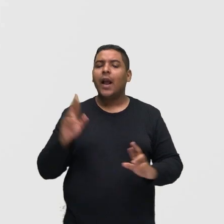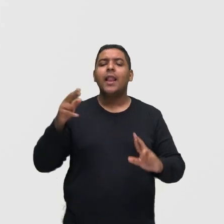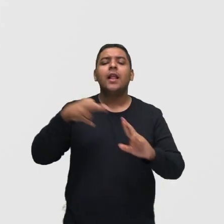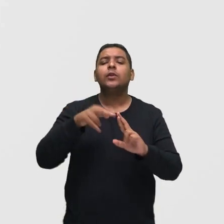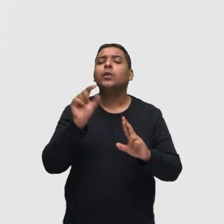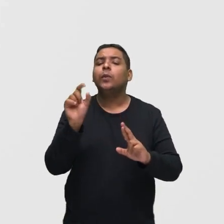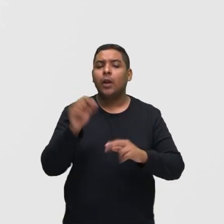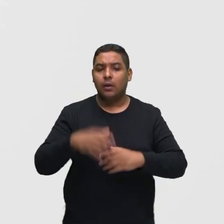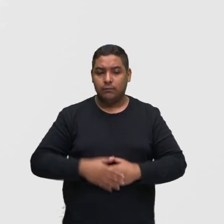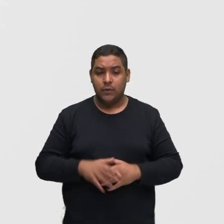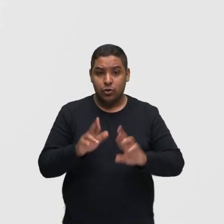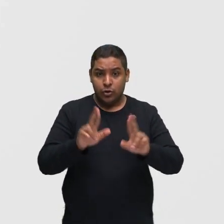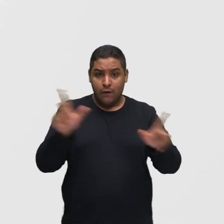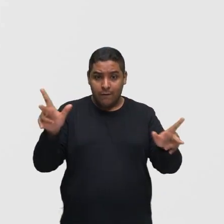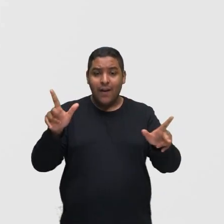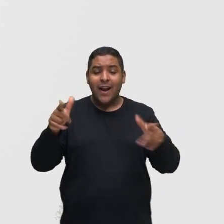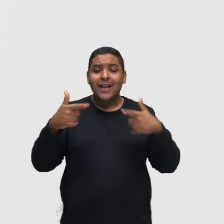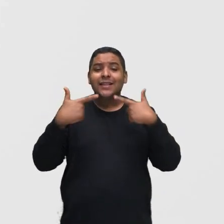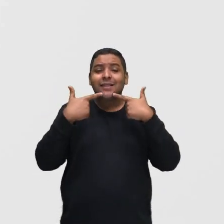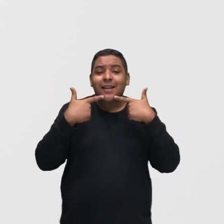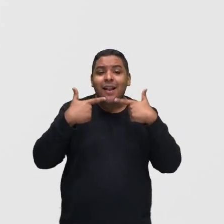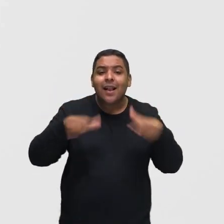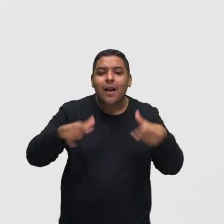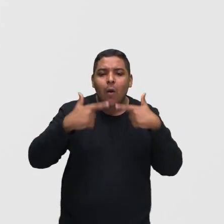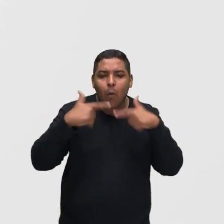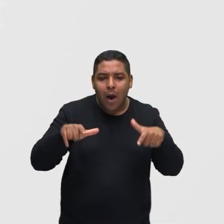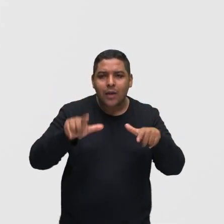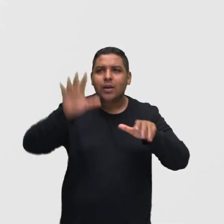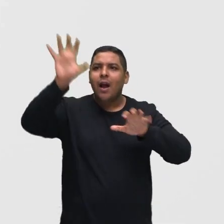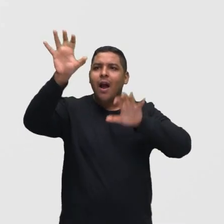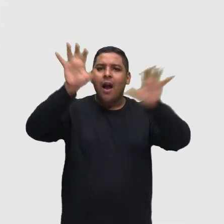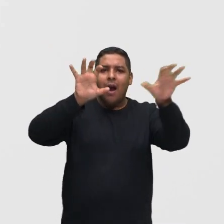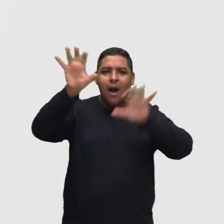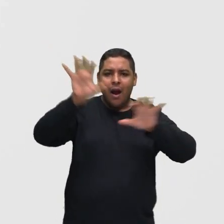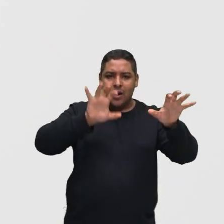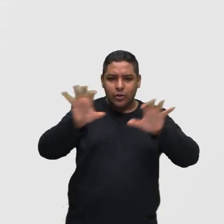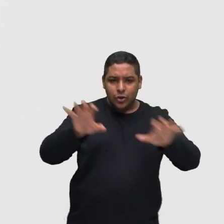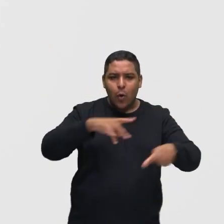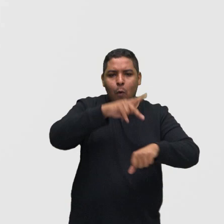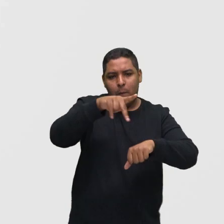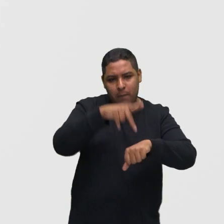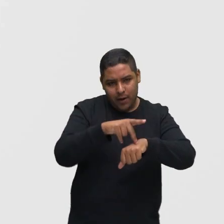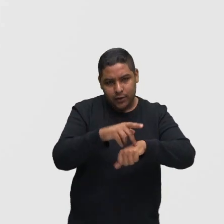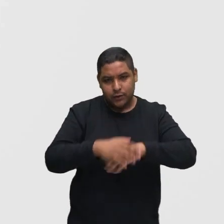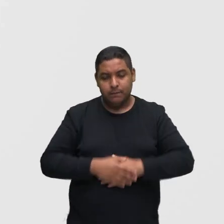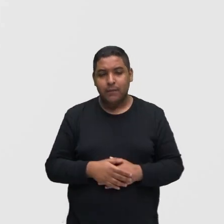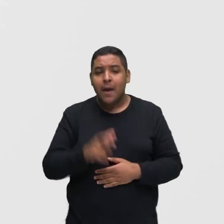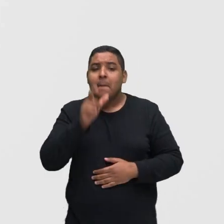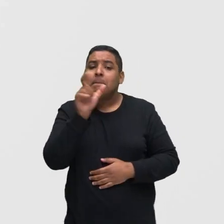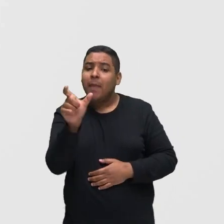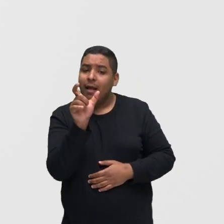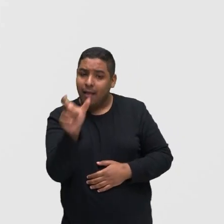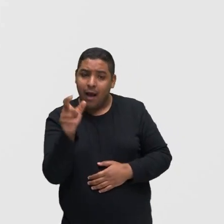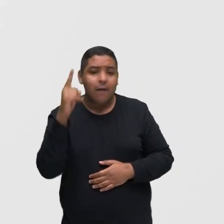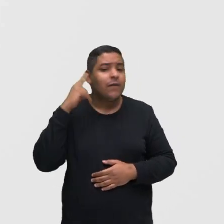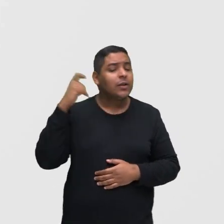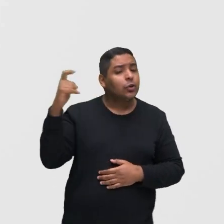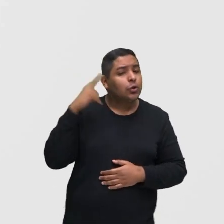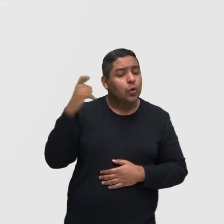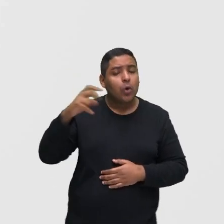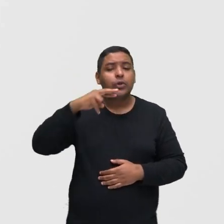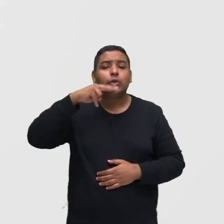diferença de linguagem devido à região, tanto pelas palavras ou pelos sons e sotaques. Ou